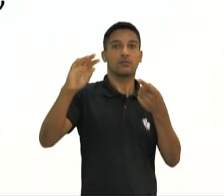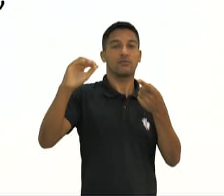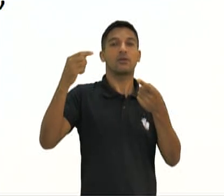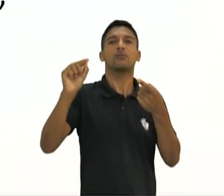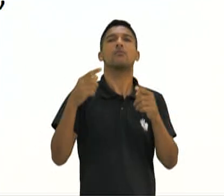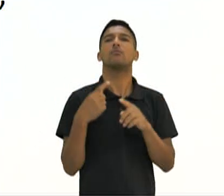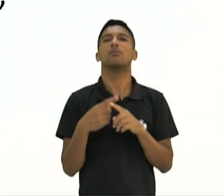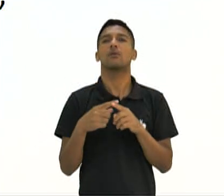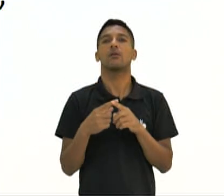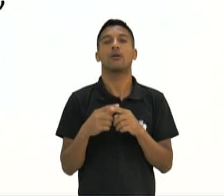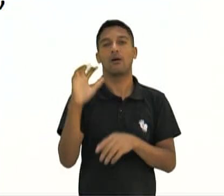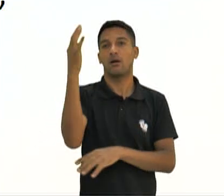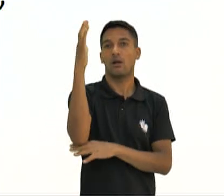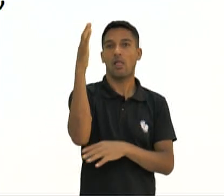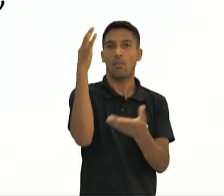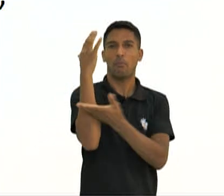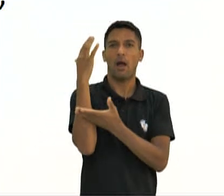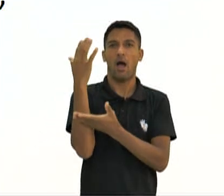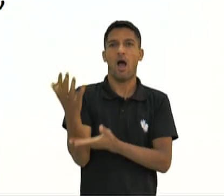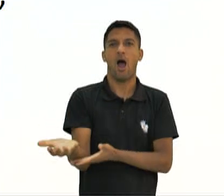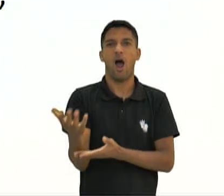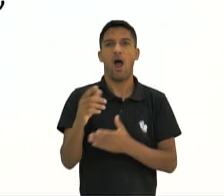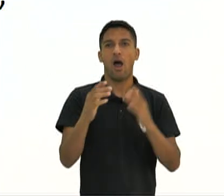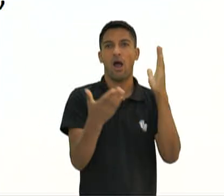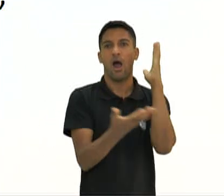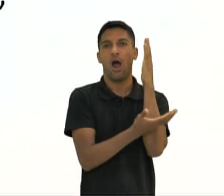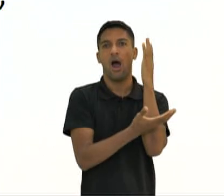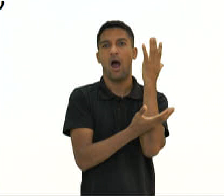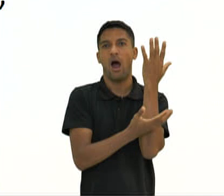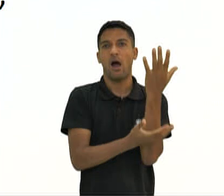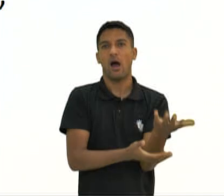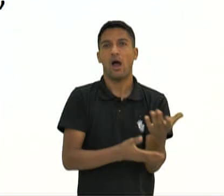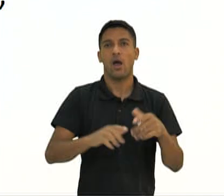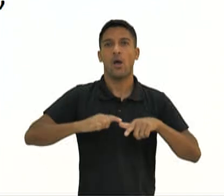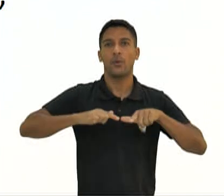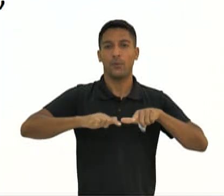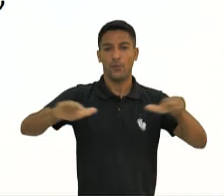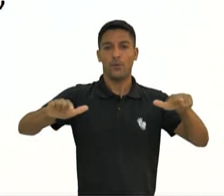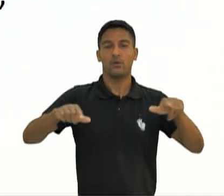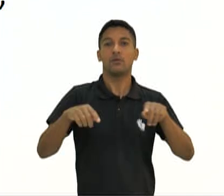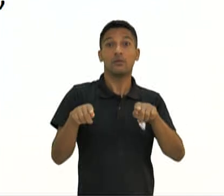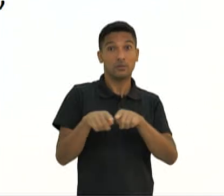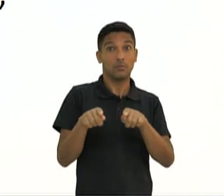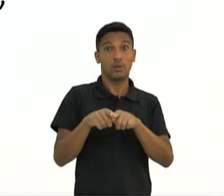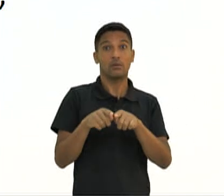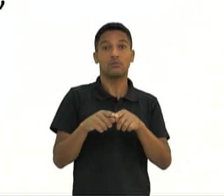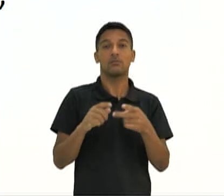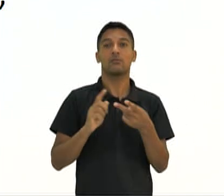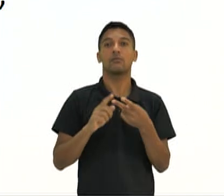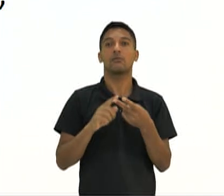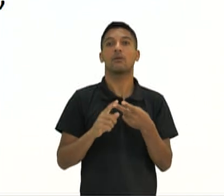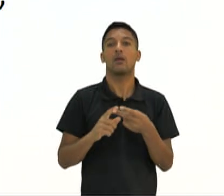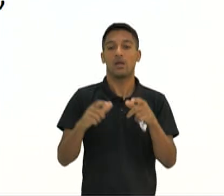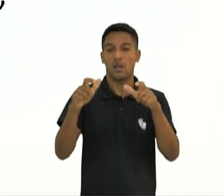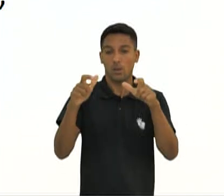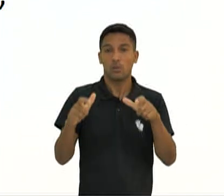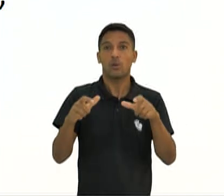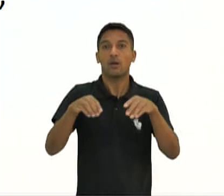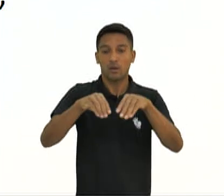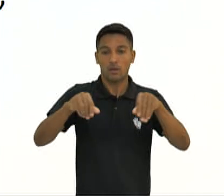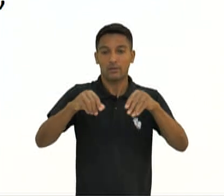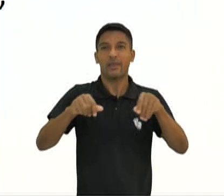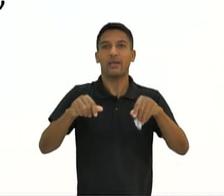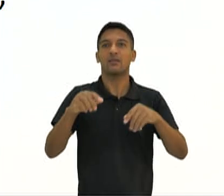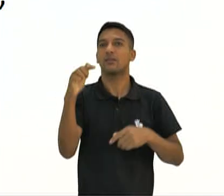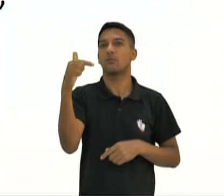provocada por um desmatamento sem controle. É provocada por uma potência de solo não muito fértil e ainda mais agressiva pelo processo